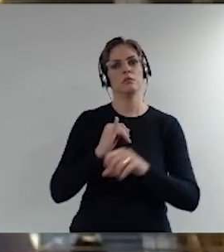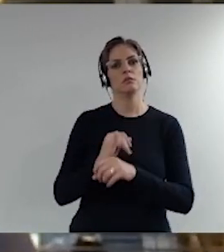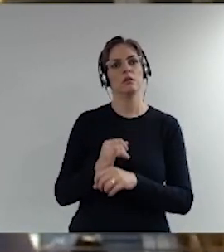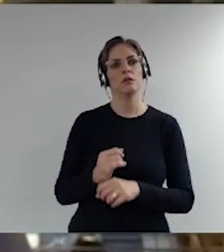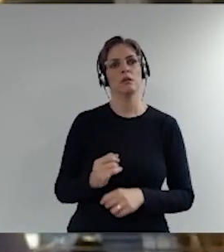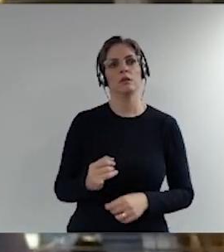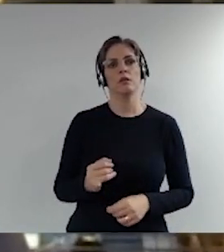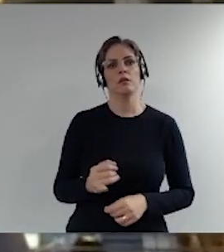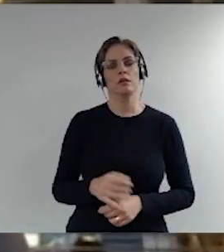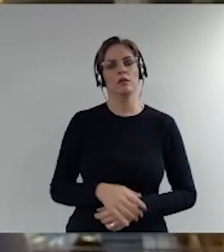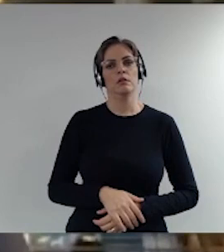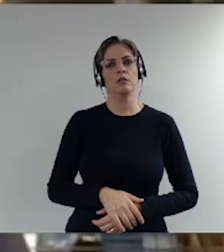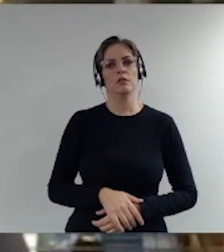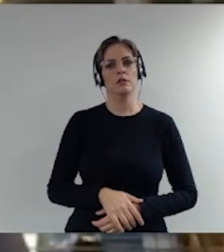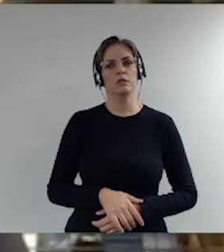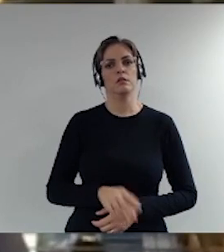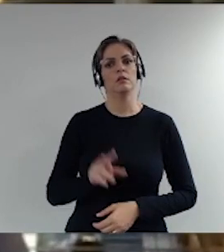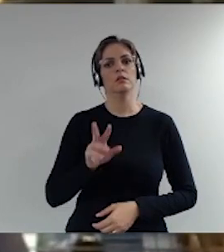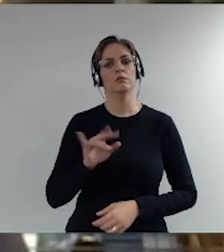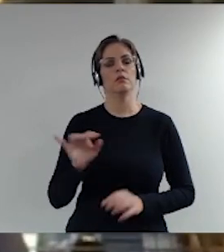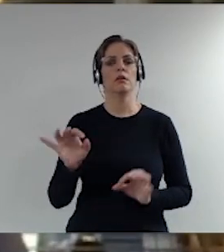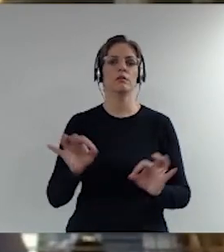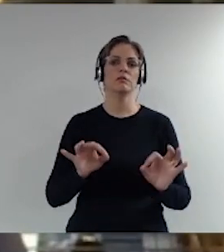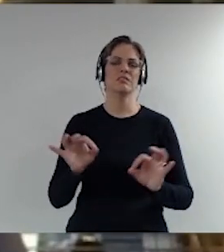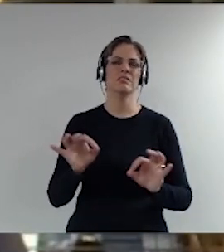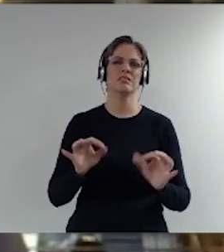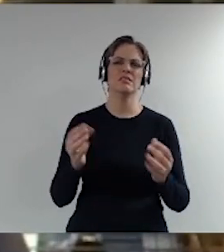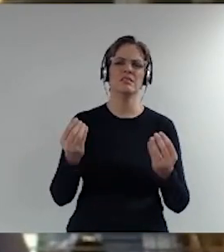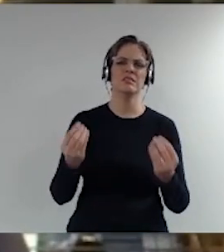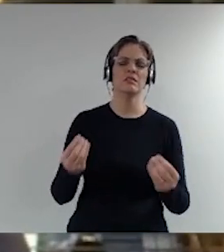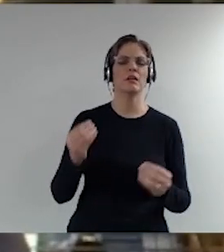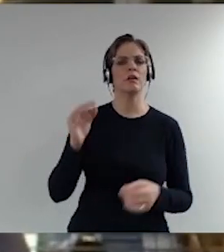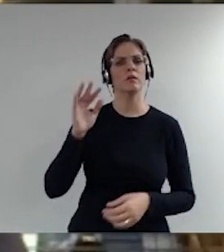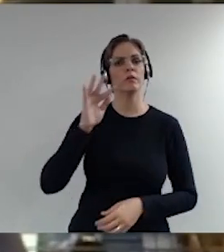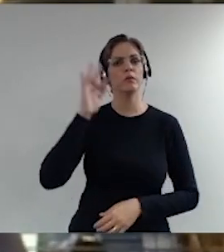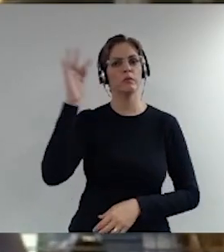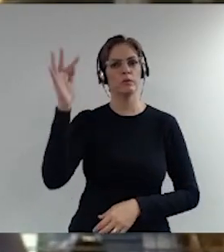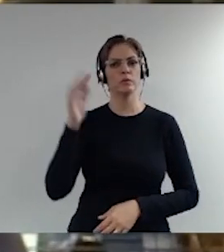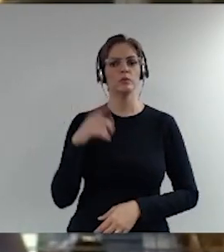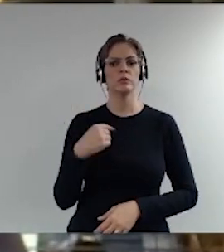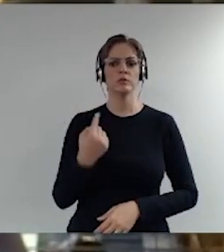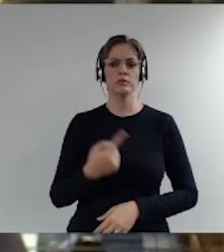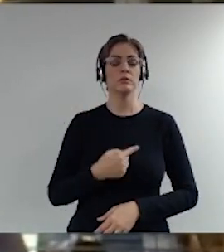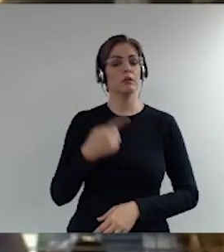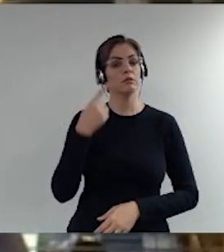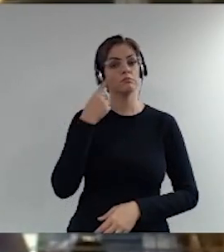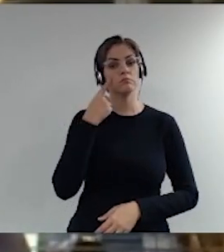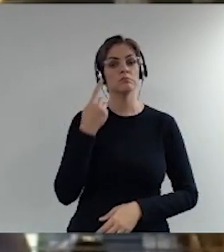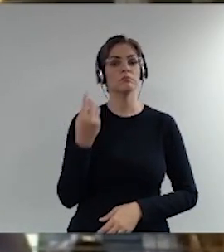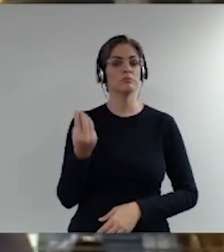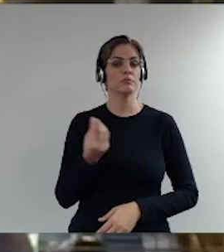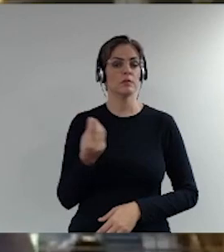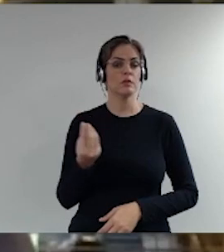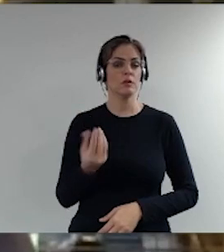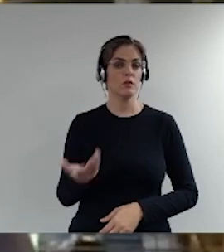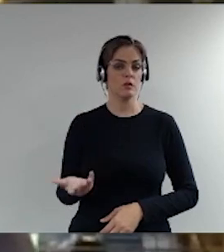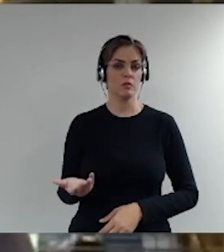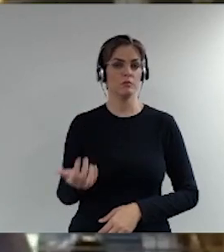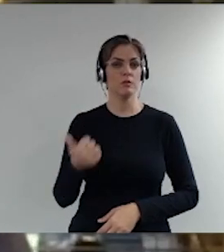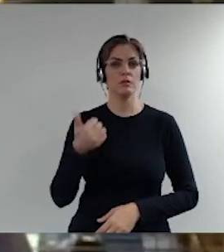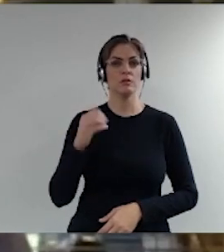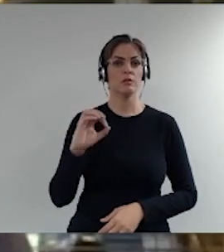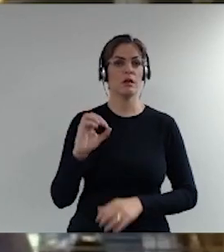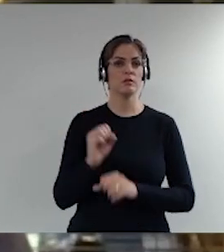uma equiparação onde, no futuro, nós temos que nos preparar daqui um pouco para, em 10